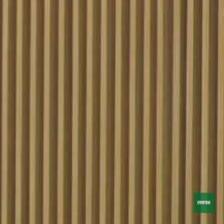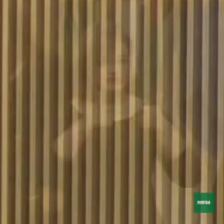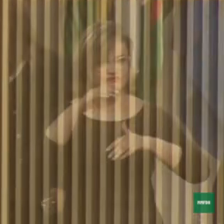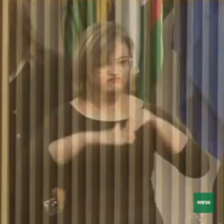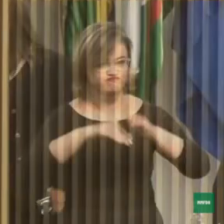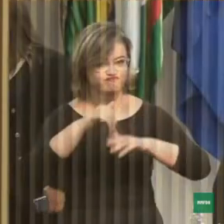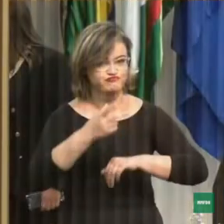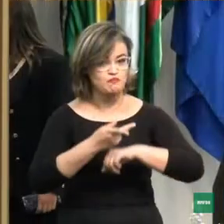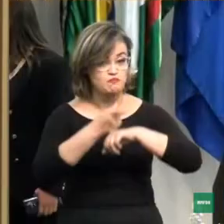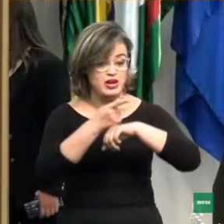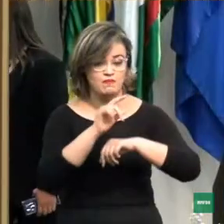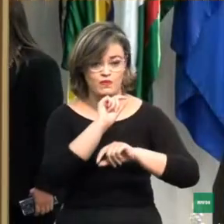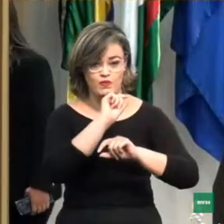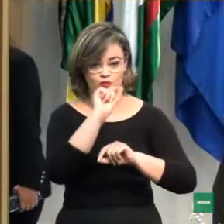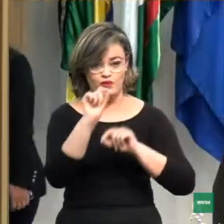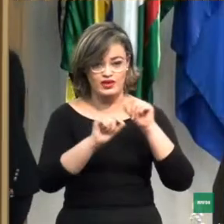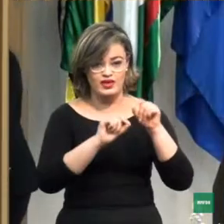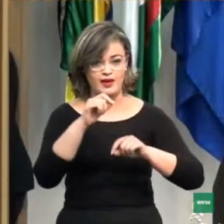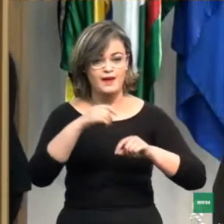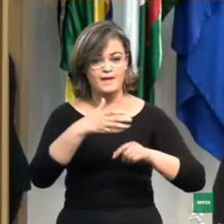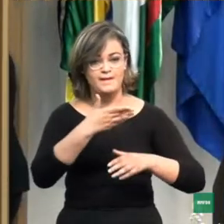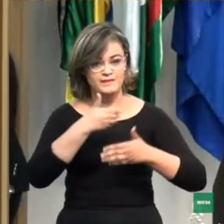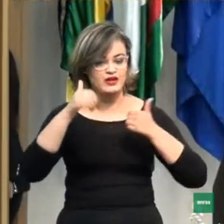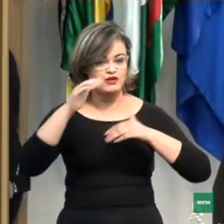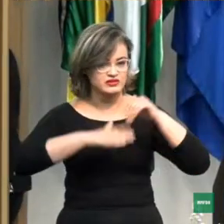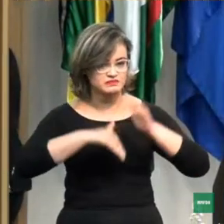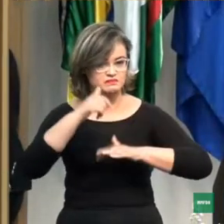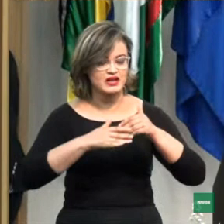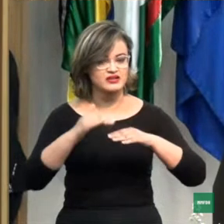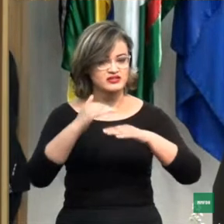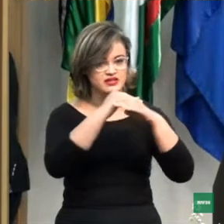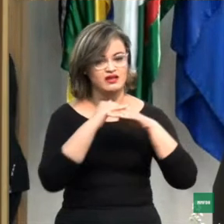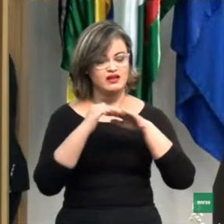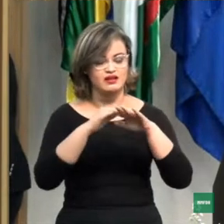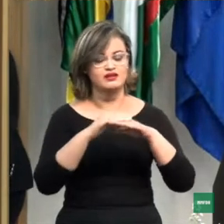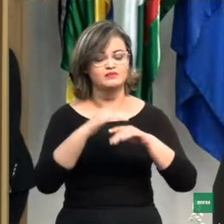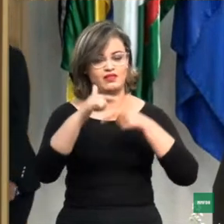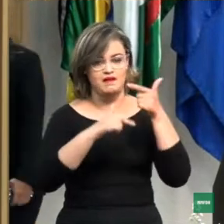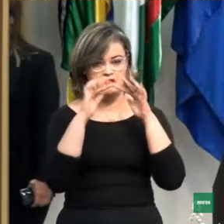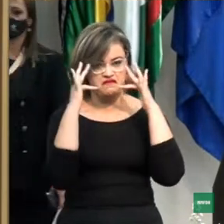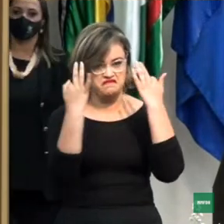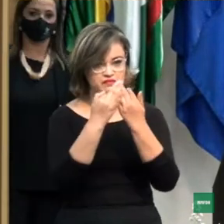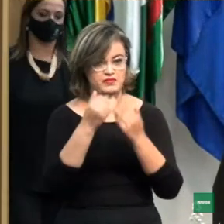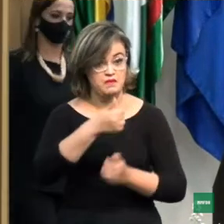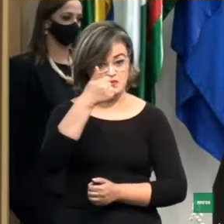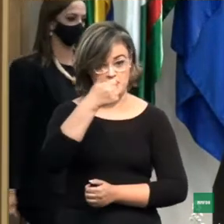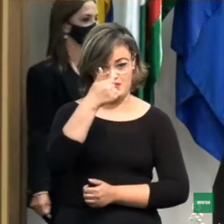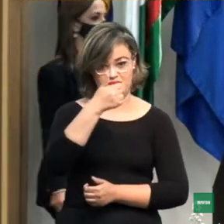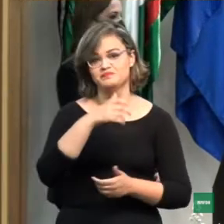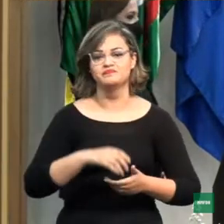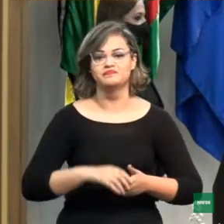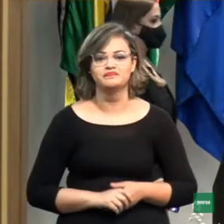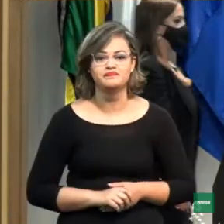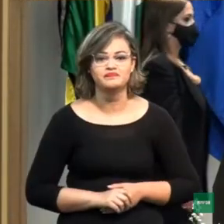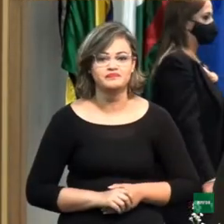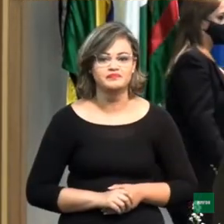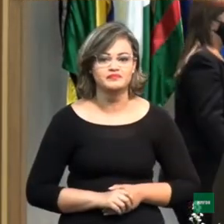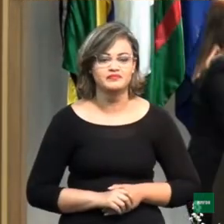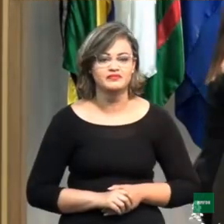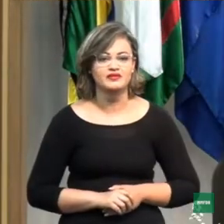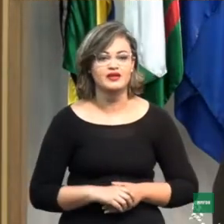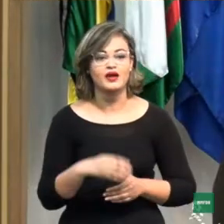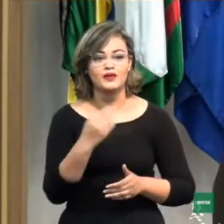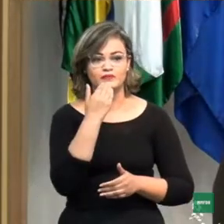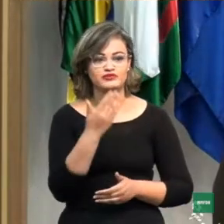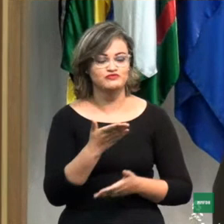prêmio Melhores Práticas em Equilíbrio Trabalho-Família, primeira edição. Convidamos as seguintes